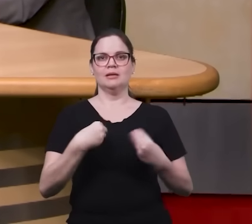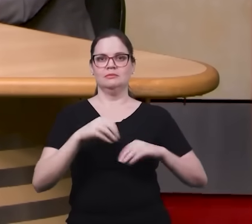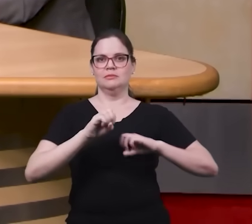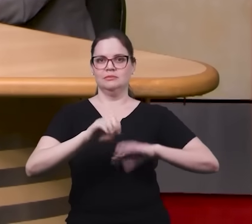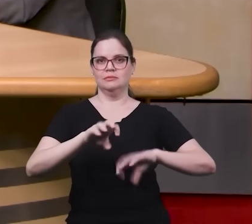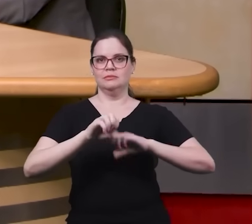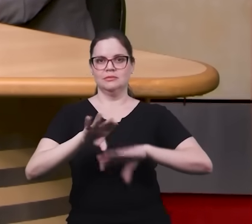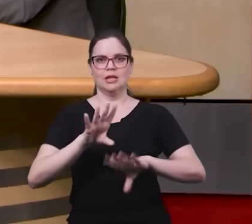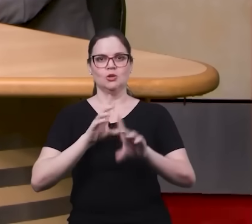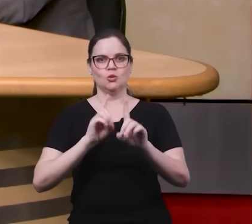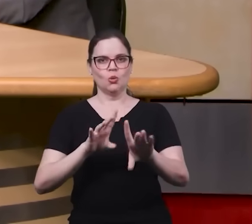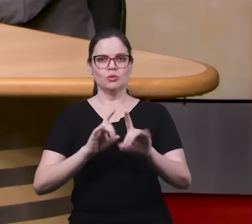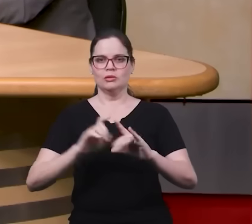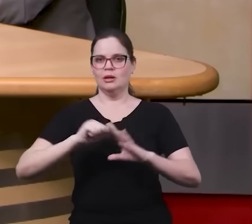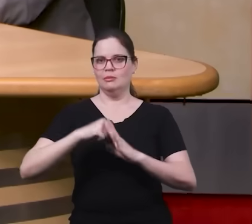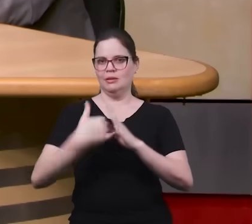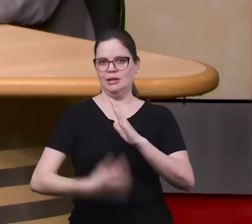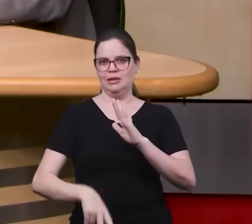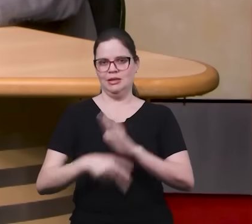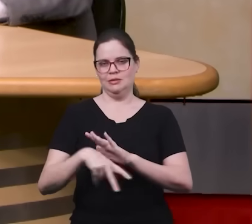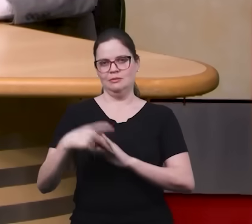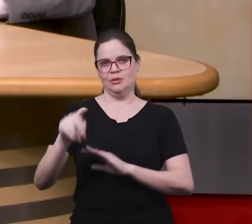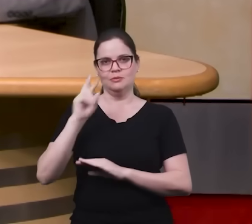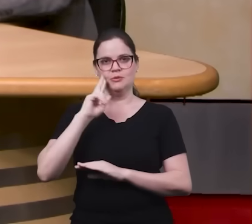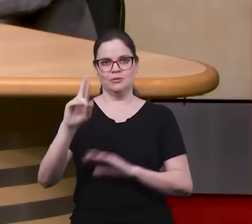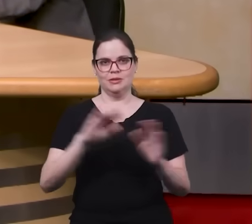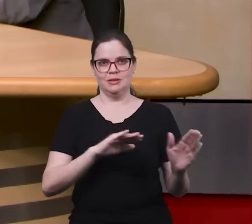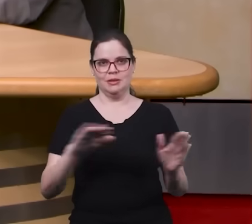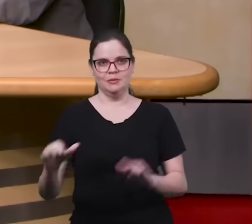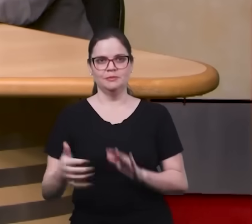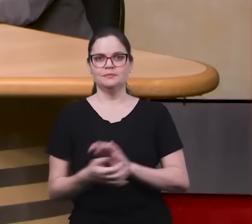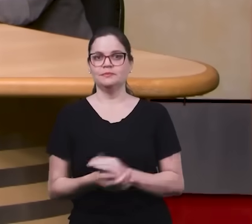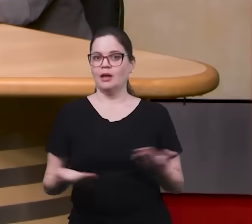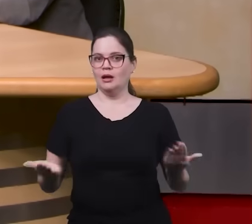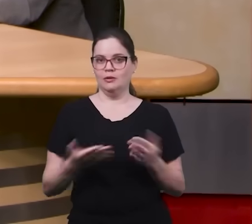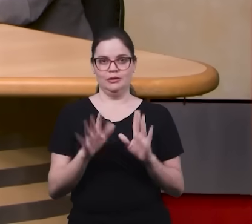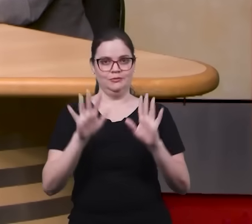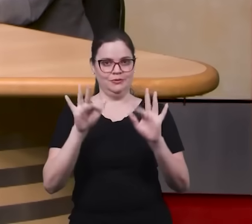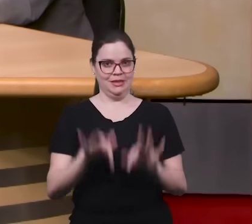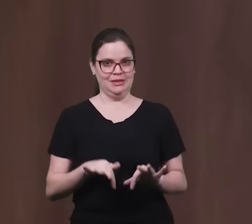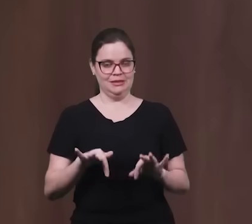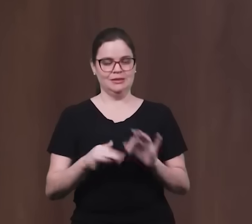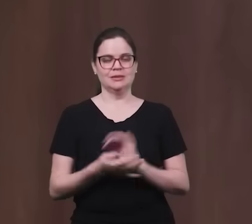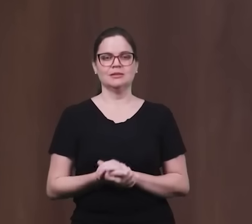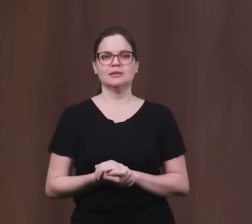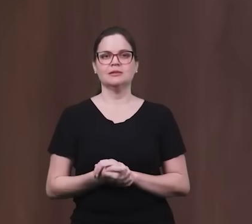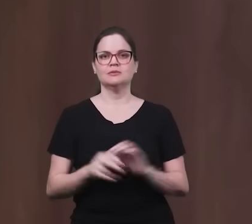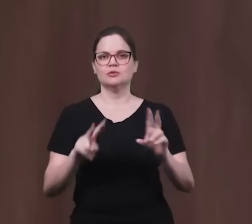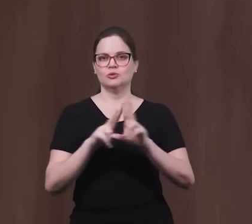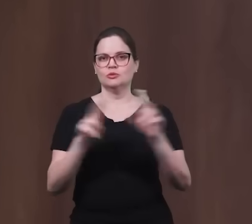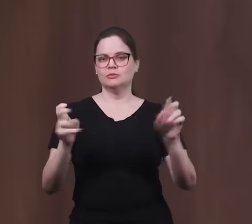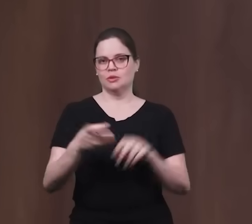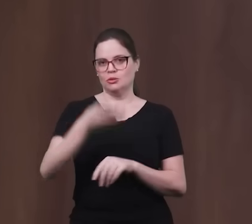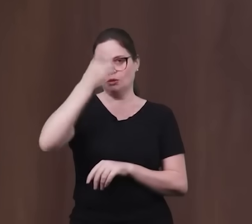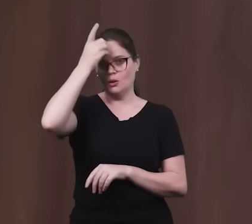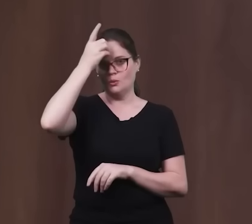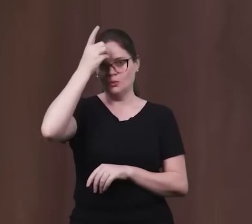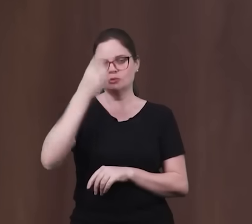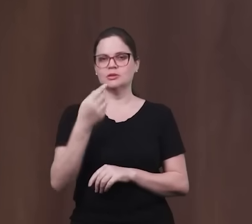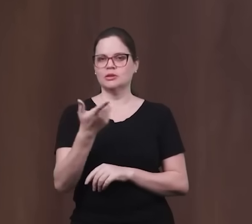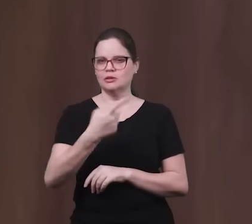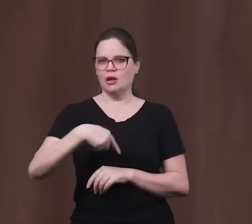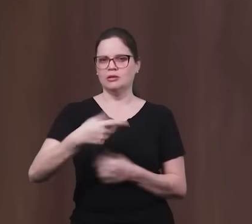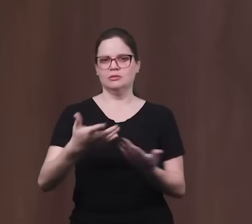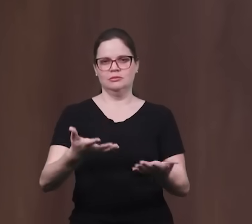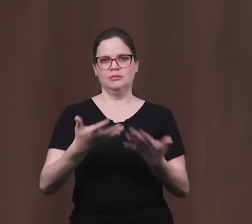doutrinar. Então, isso é uma característica que sou. Nós estamos encerrando essa parte do programa com esse dom, não é? Que nós queríamos falar